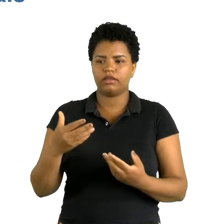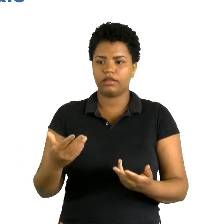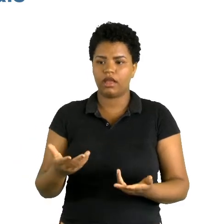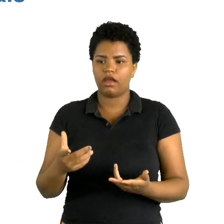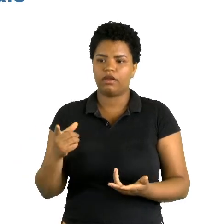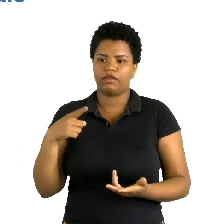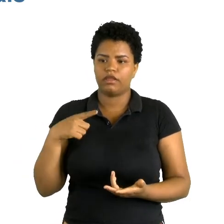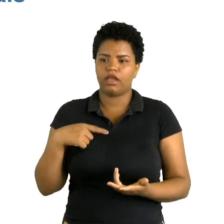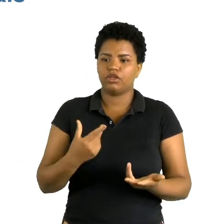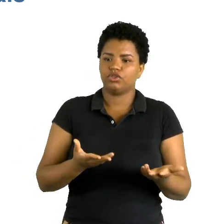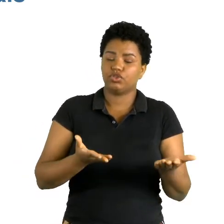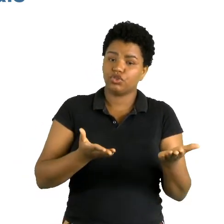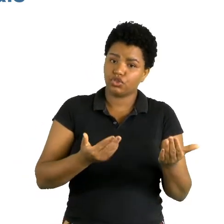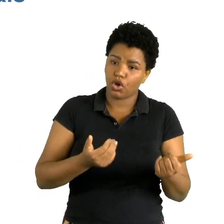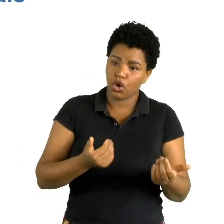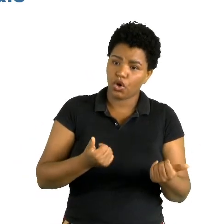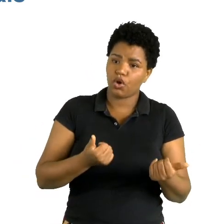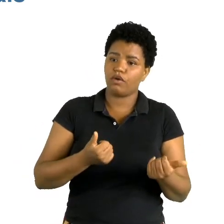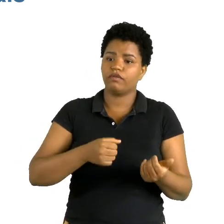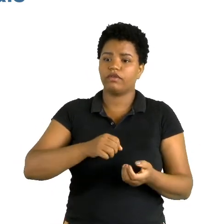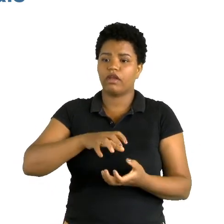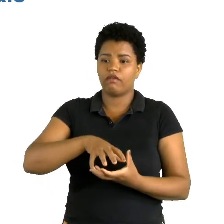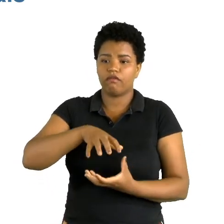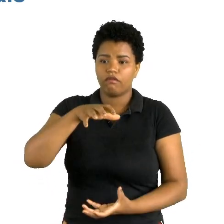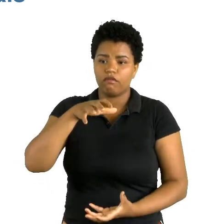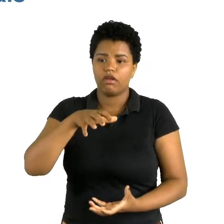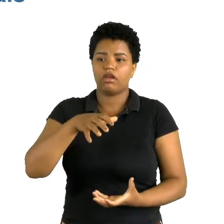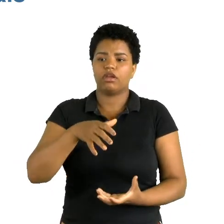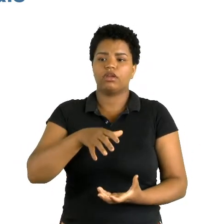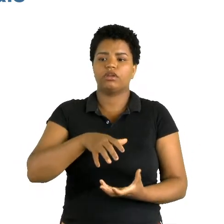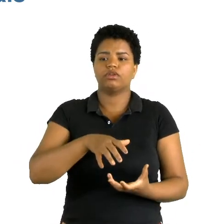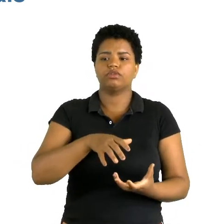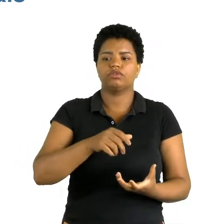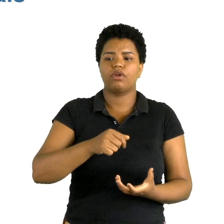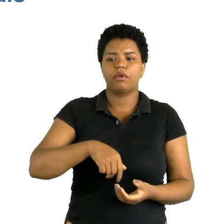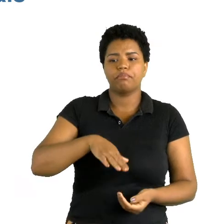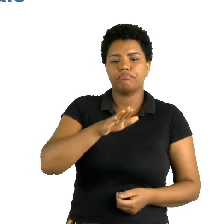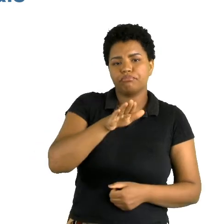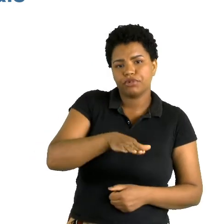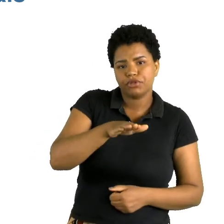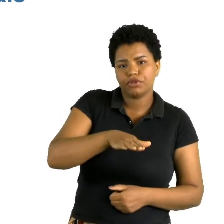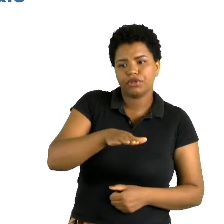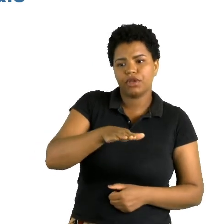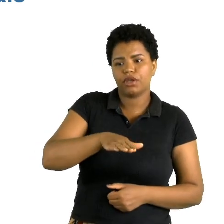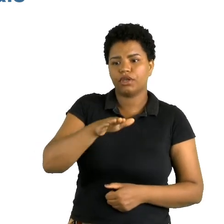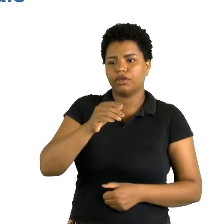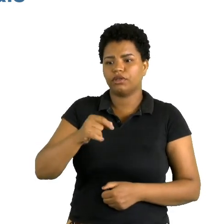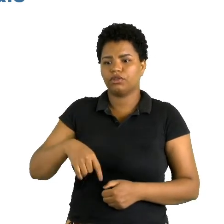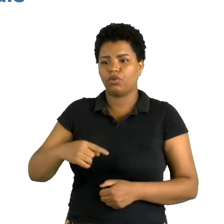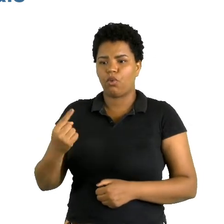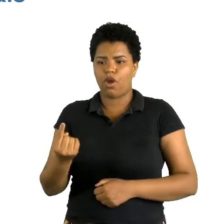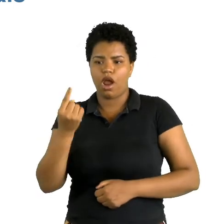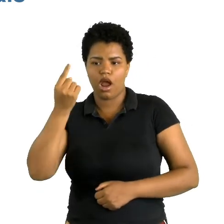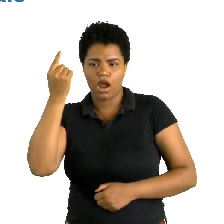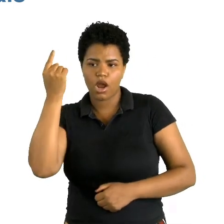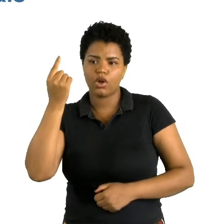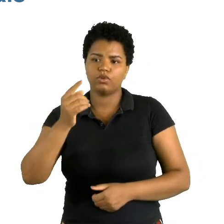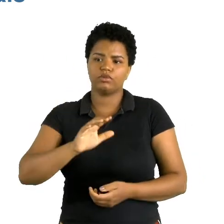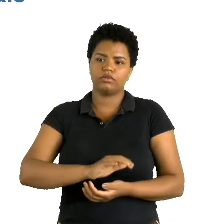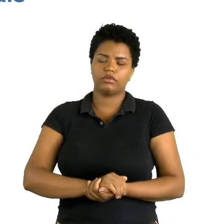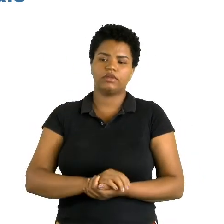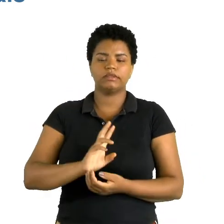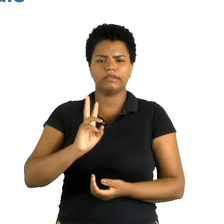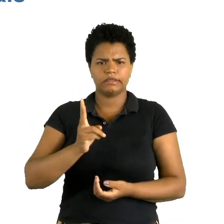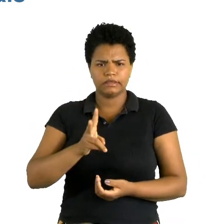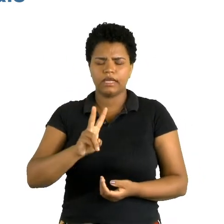novo, small, que é pequeno, long, que é comprido. Então, para todos eles, a gente vai fazer o quê? Acrescentar o ER